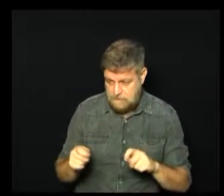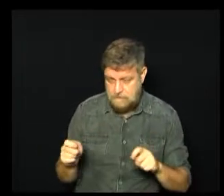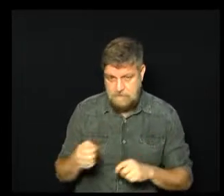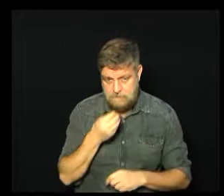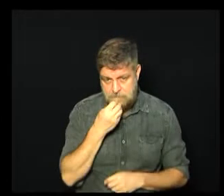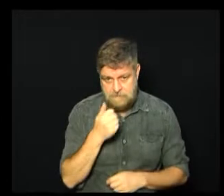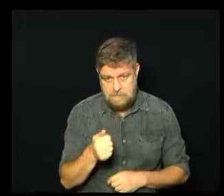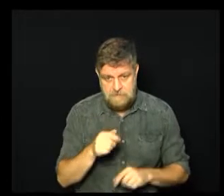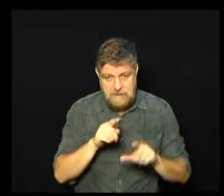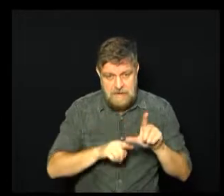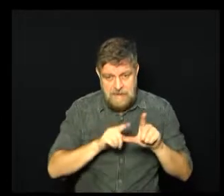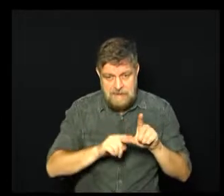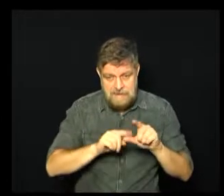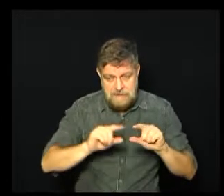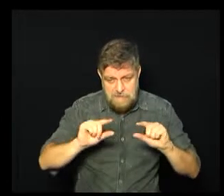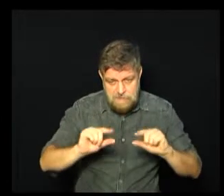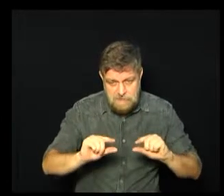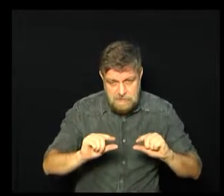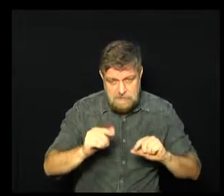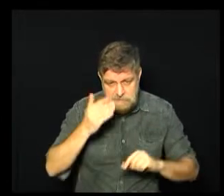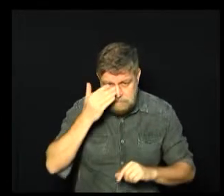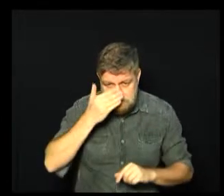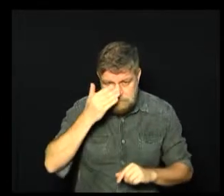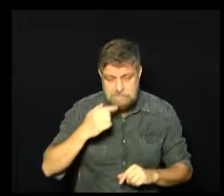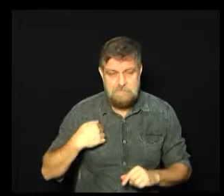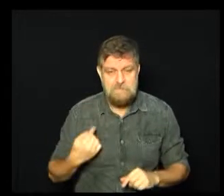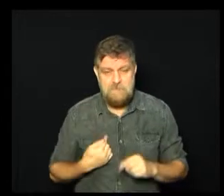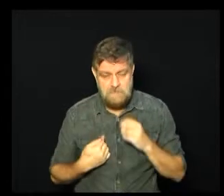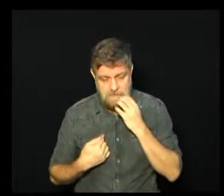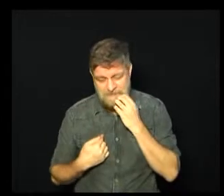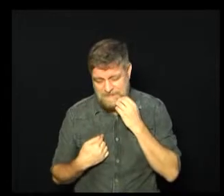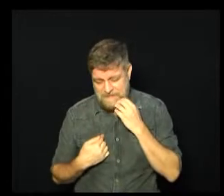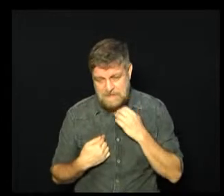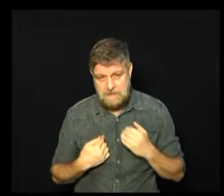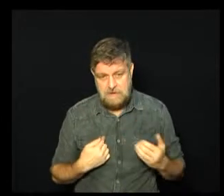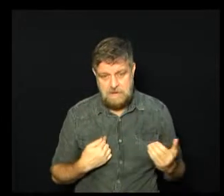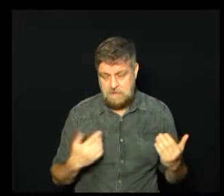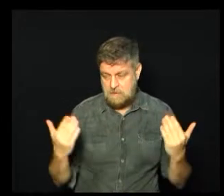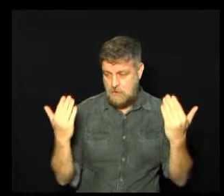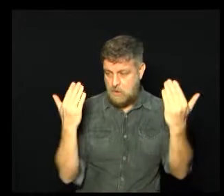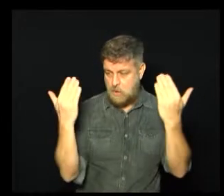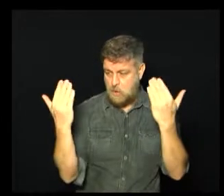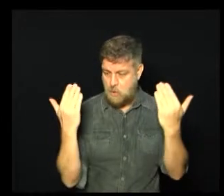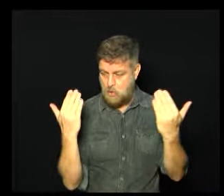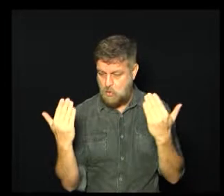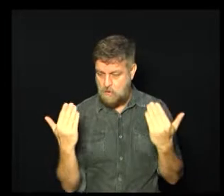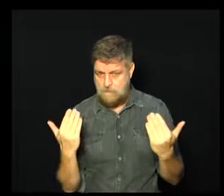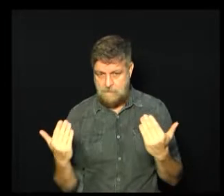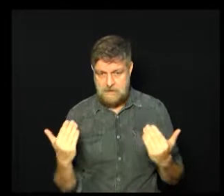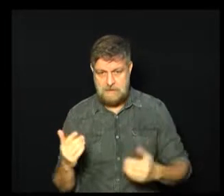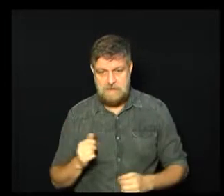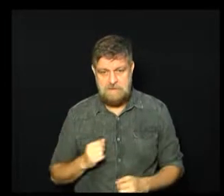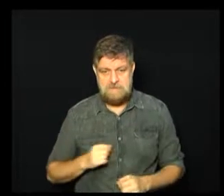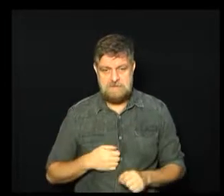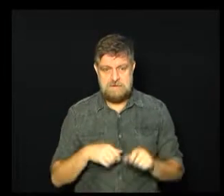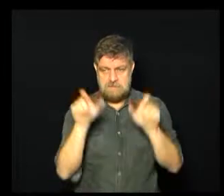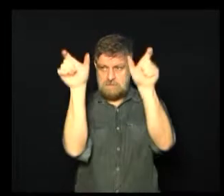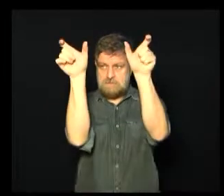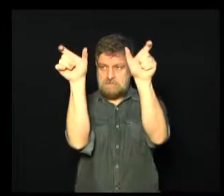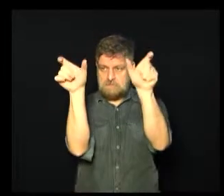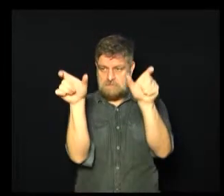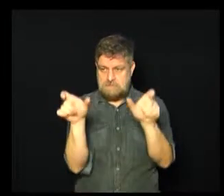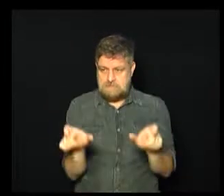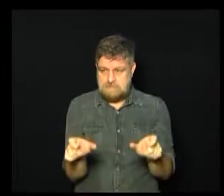a letra, mas... as diferenças do atual para o que nós estamos propondo. Então, fizemos essa comparação,